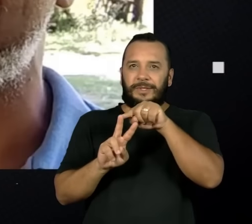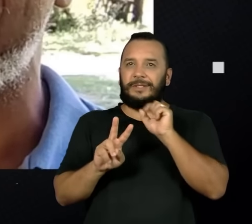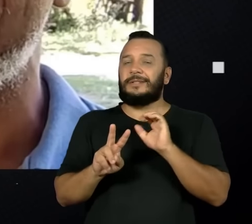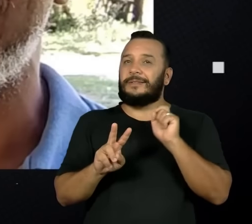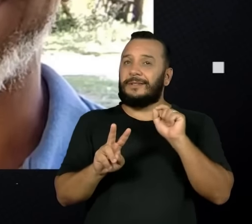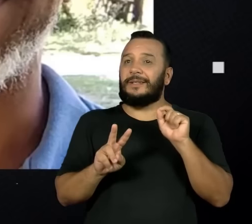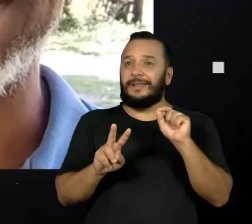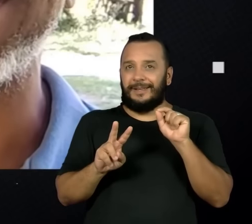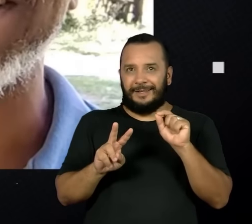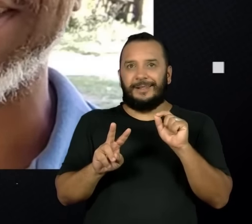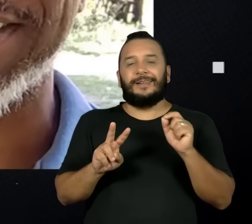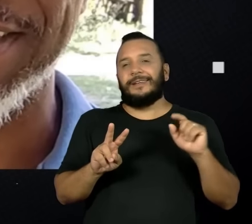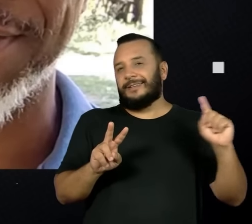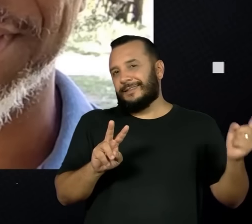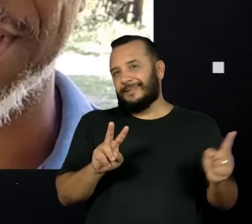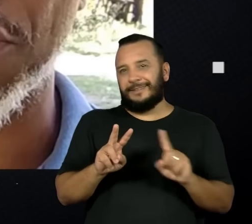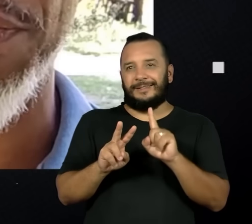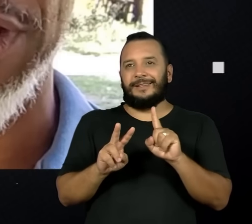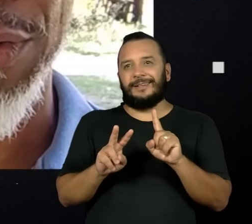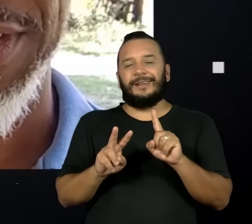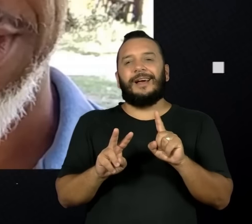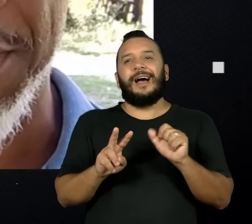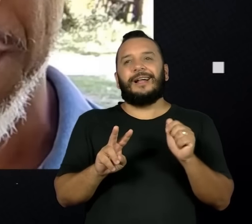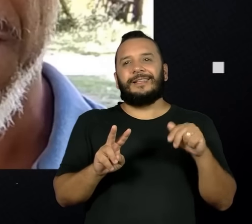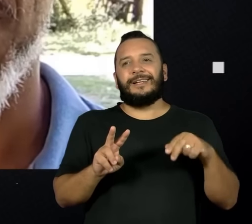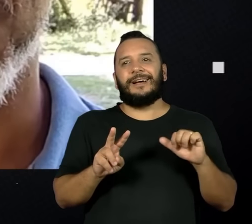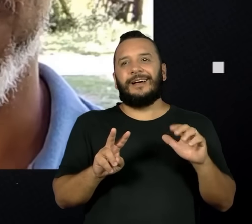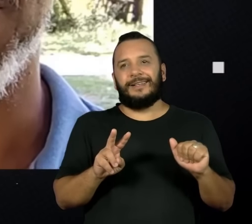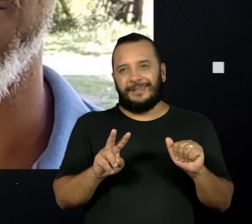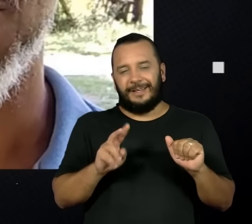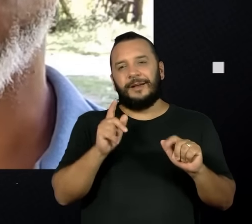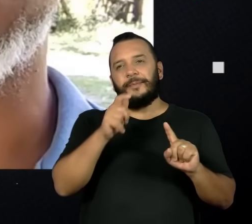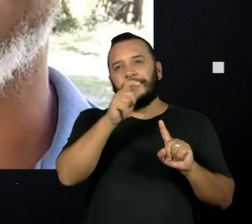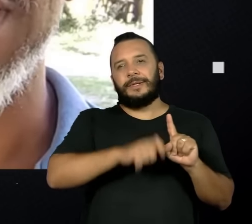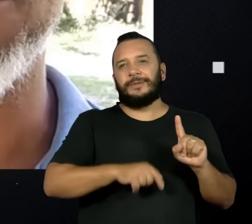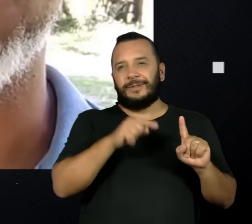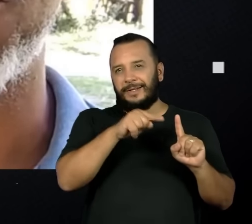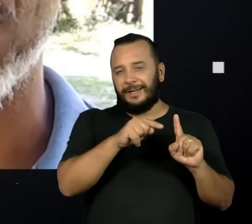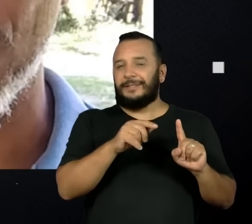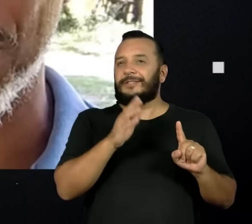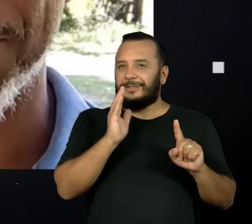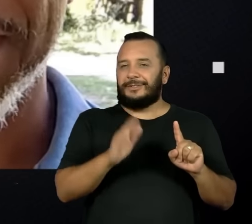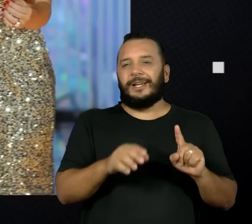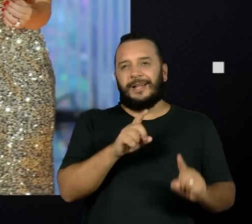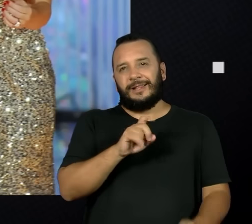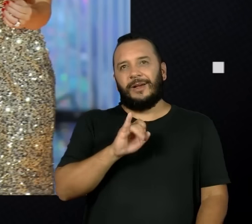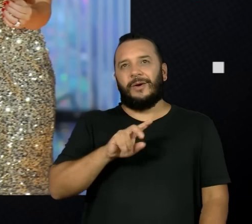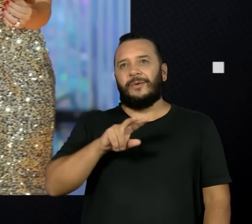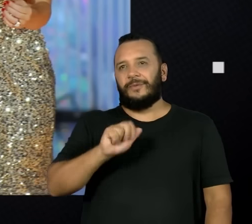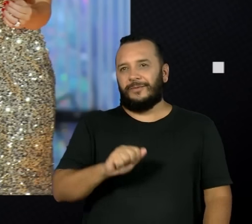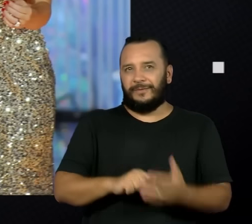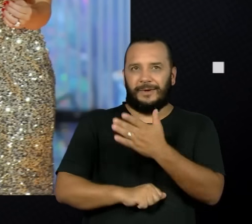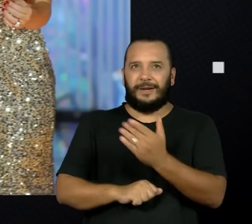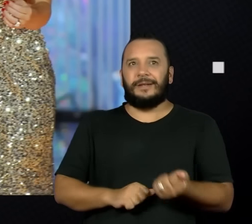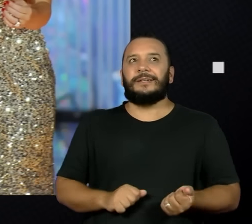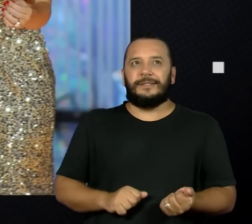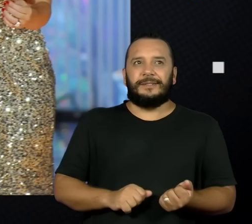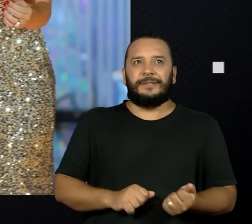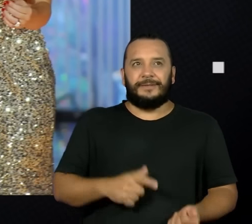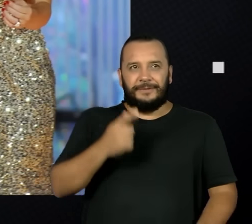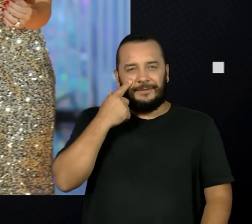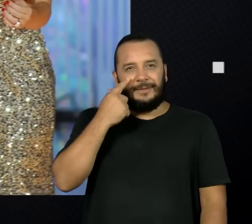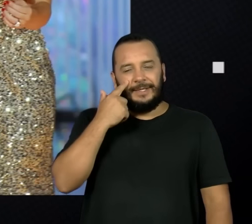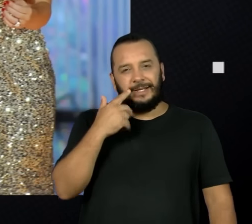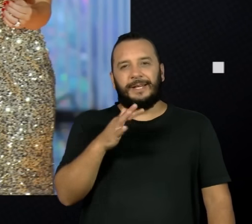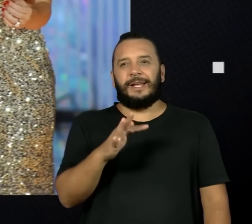menos do que Adriana Steve que completou Esse trio formando o trio de ouro eh ver o Fábio